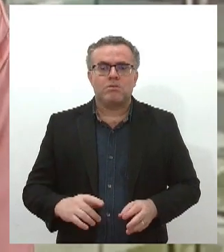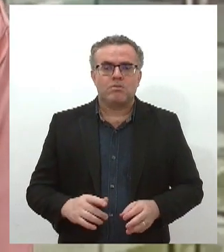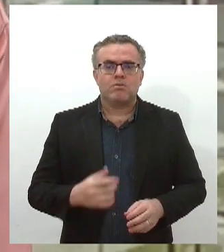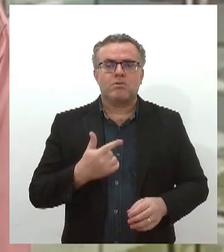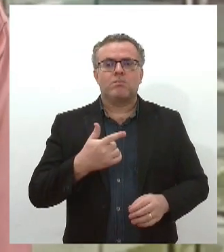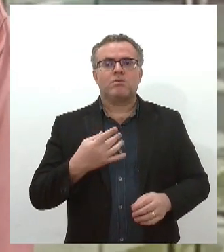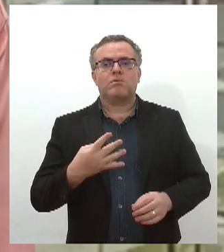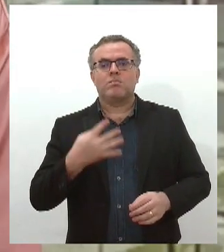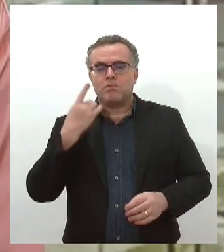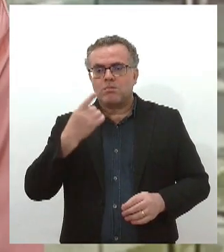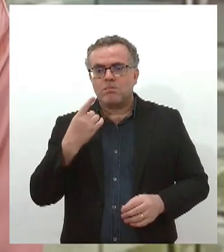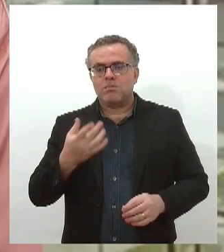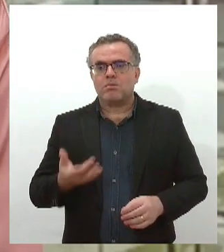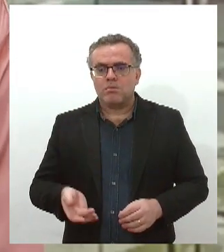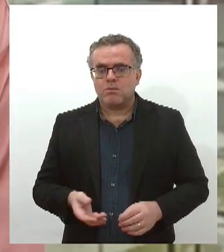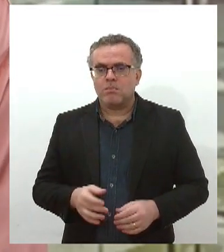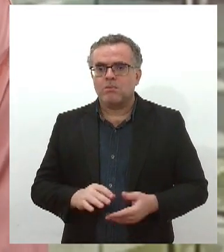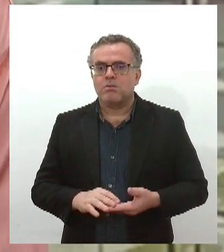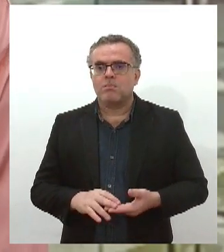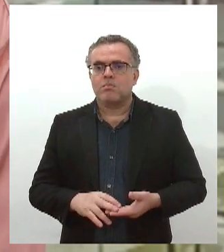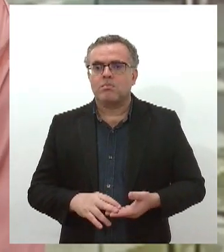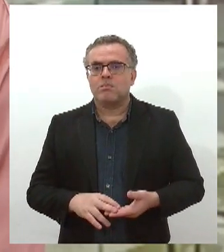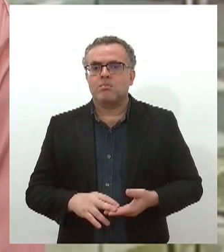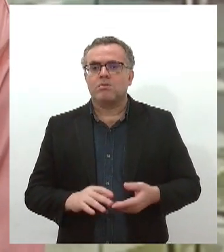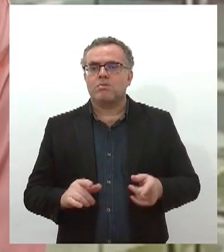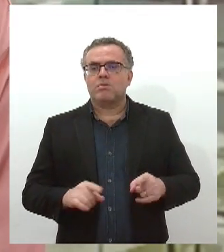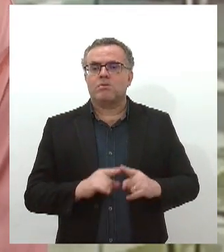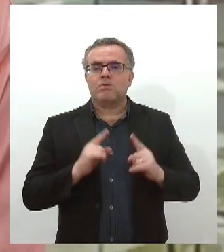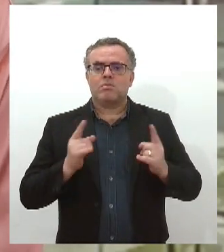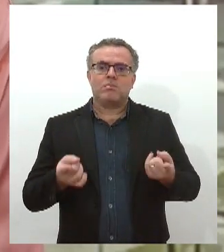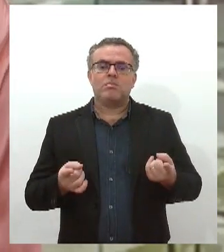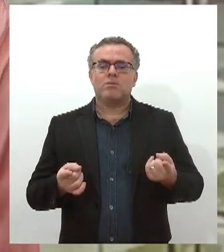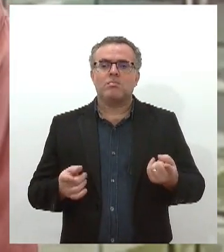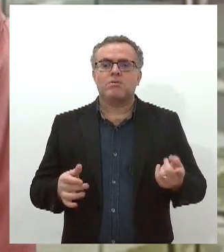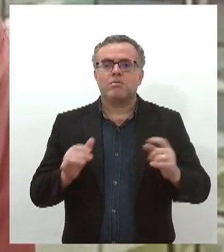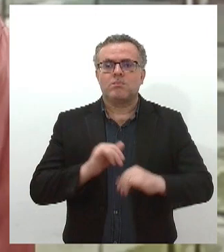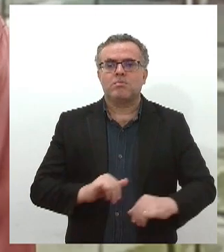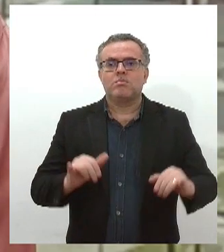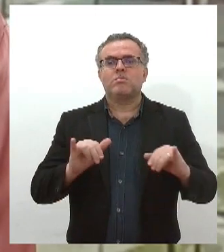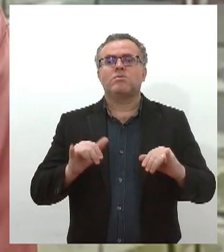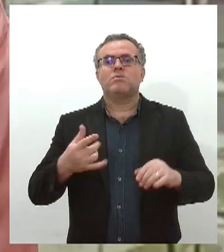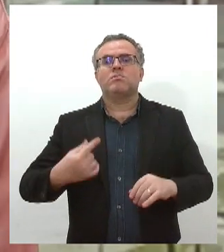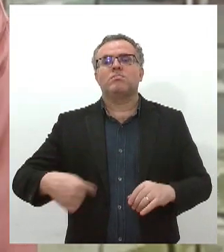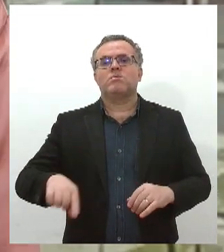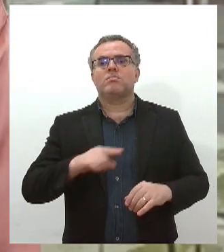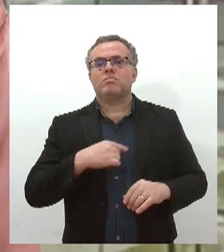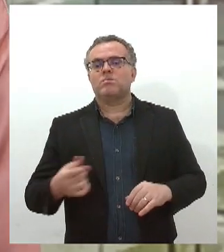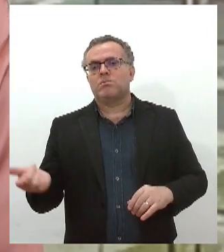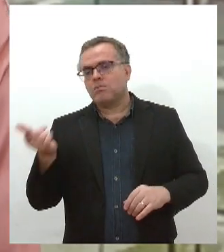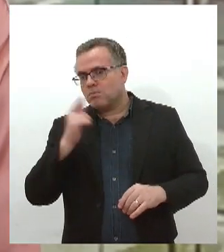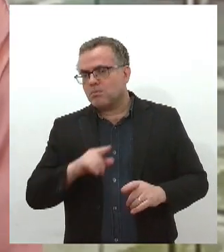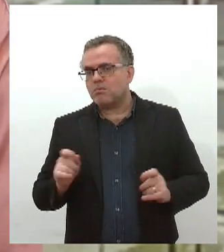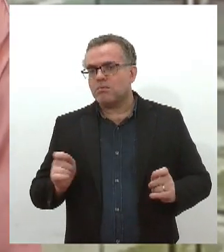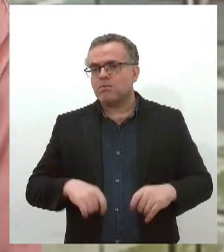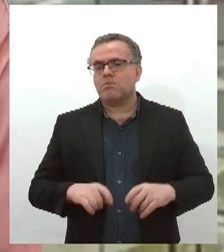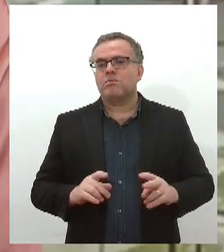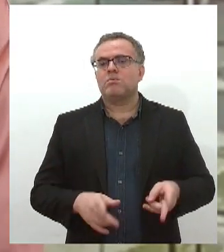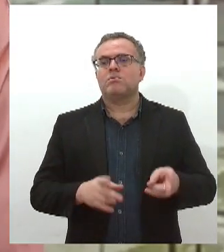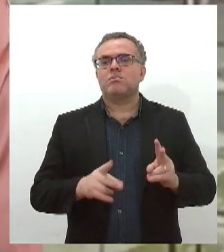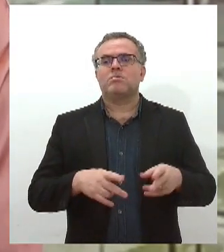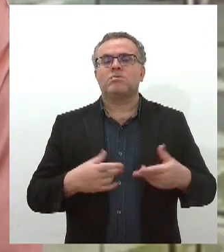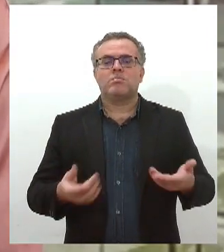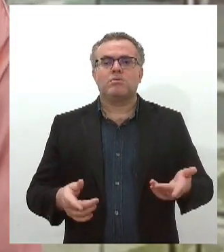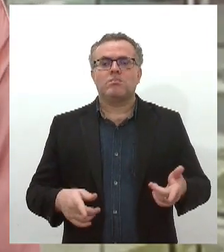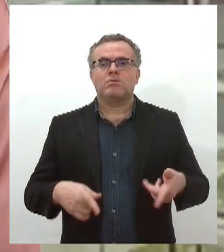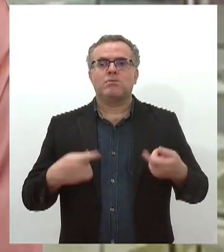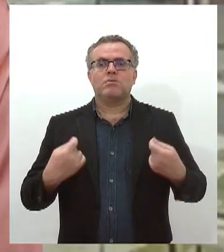uma cadeira. Mas eu gosto de dizer que a gente ganha em combatividade, né? E a gente precisa disso, a gente